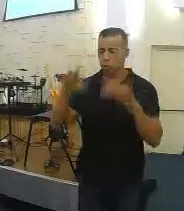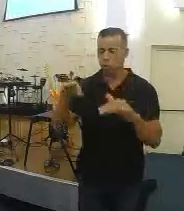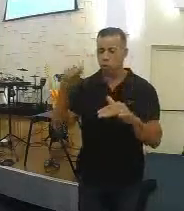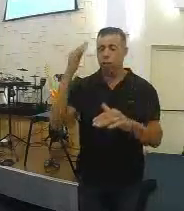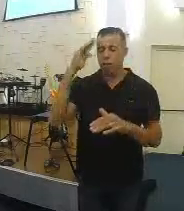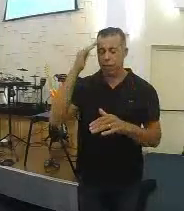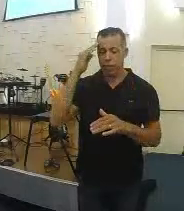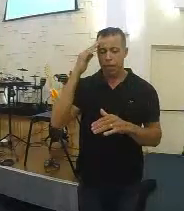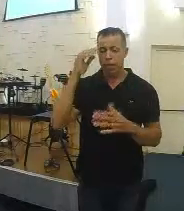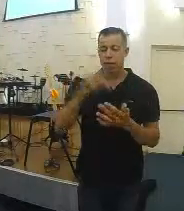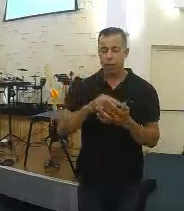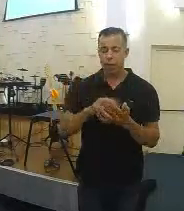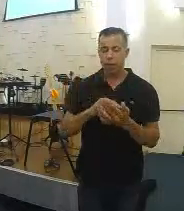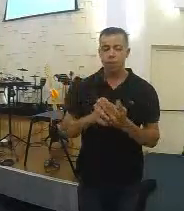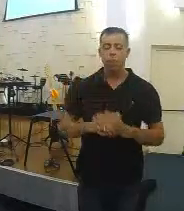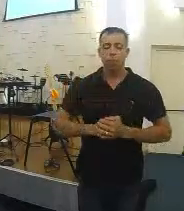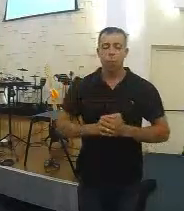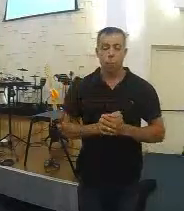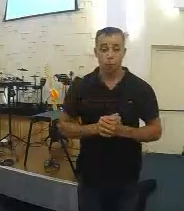hora.